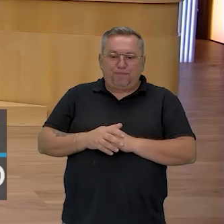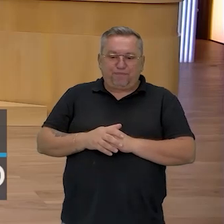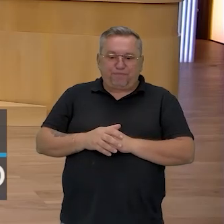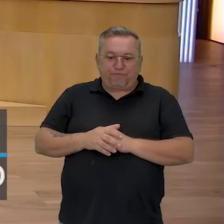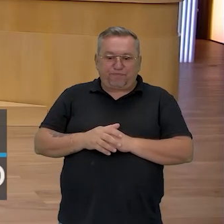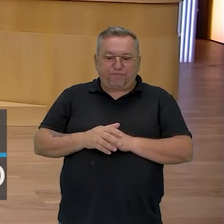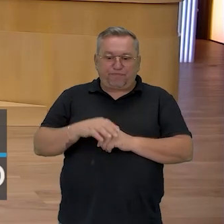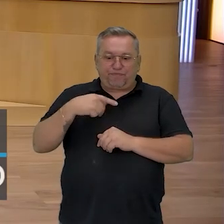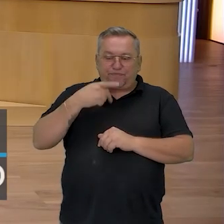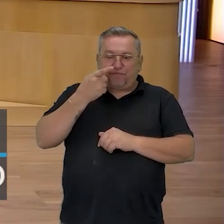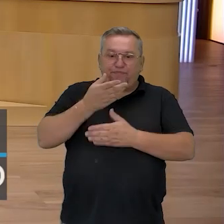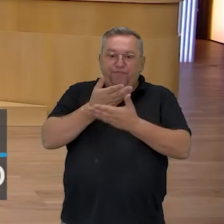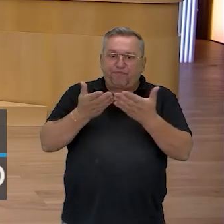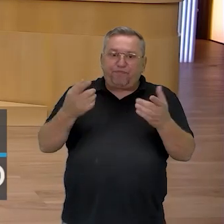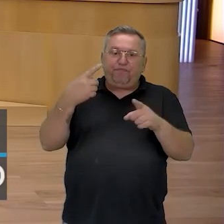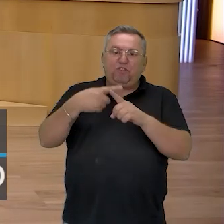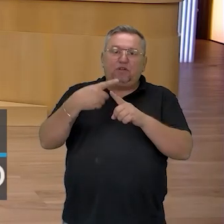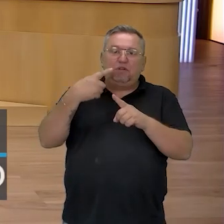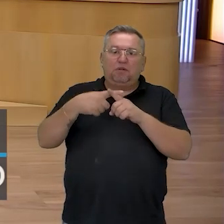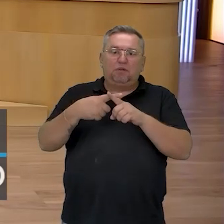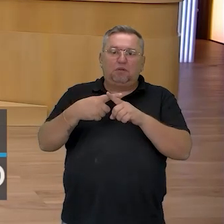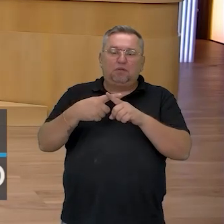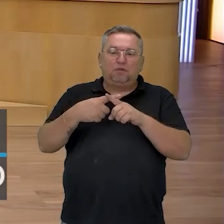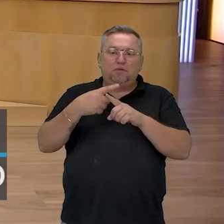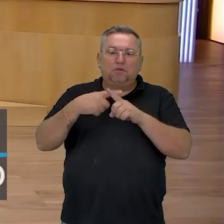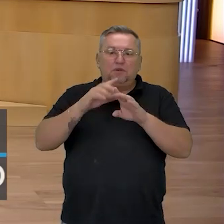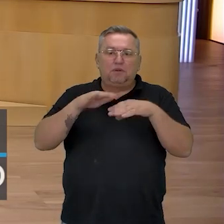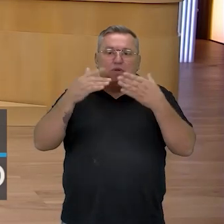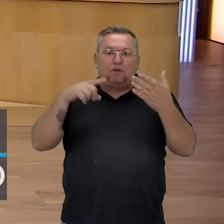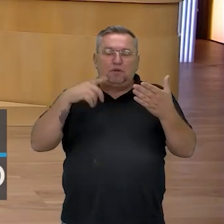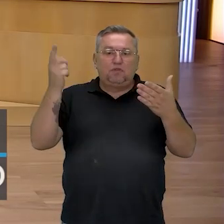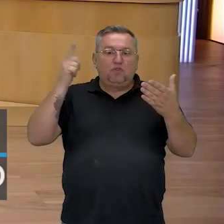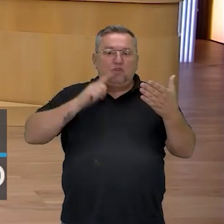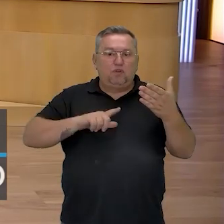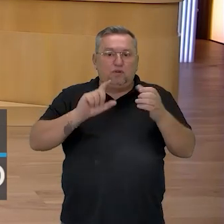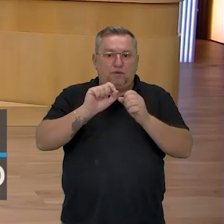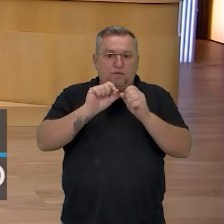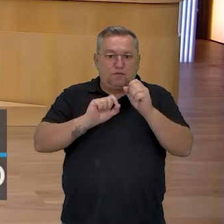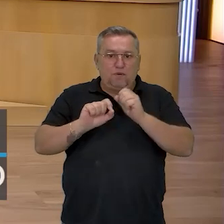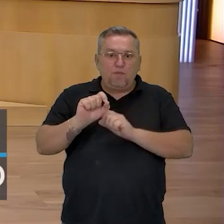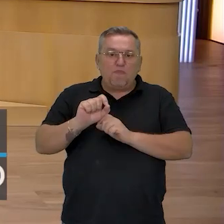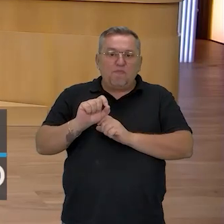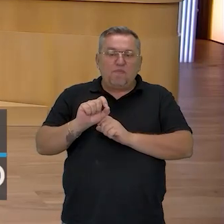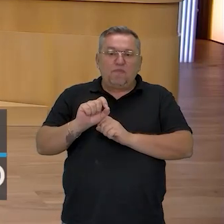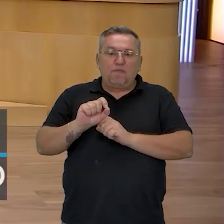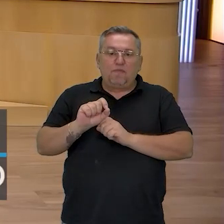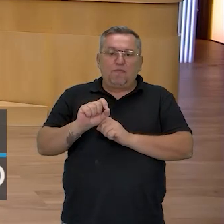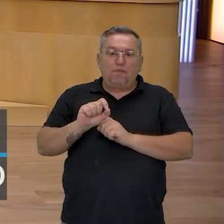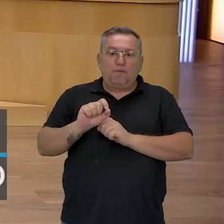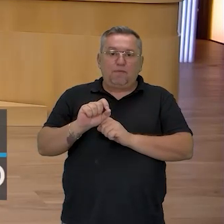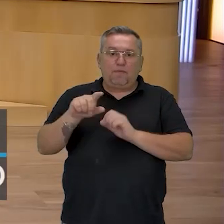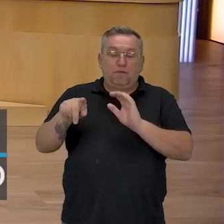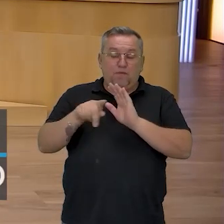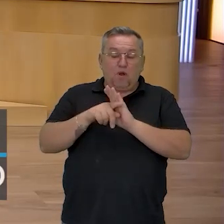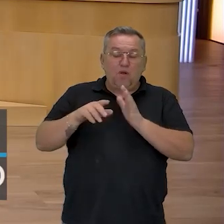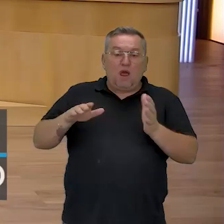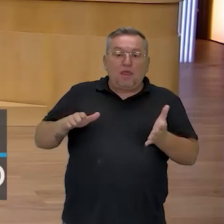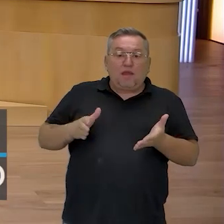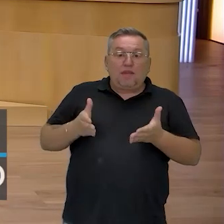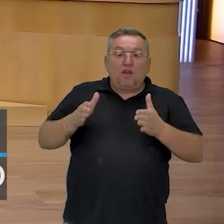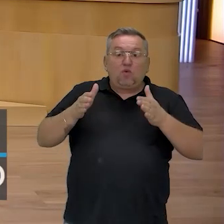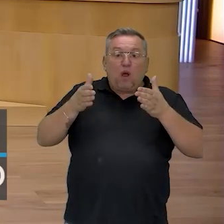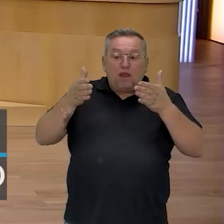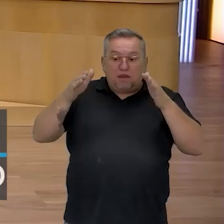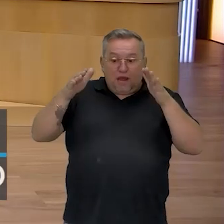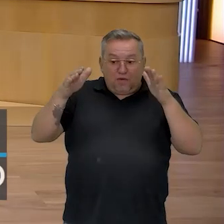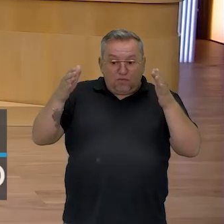e eu vou dizer para vocês por quê. Porque quando a gente consagrou essa questão da sensualidade, a